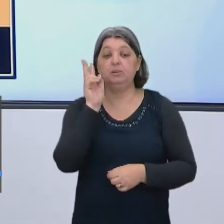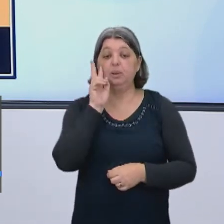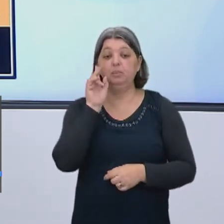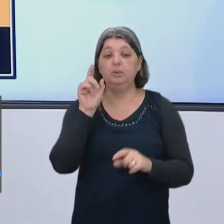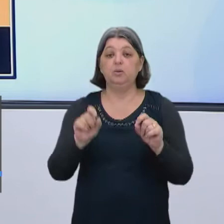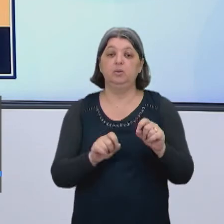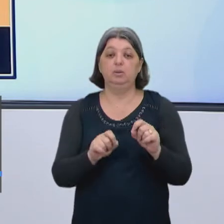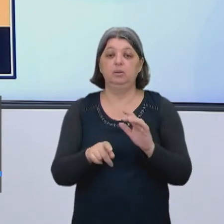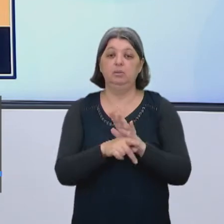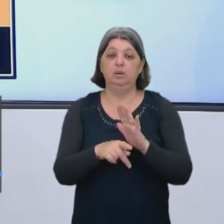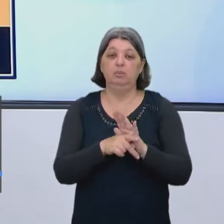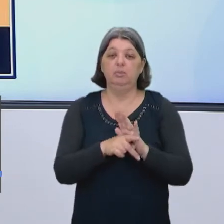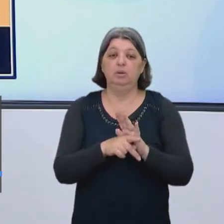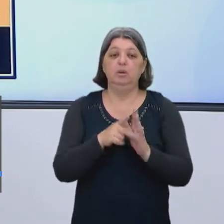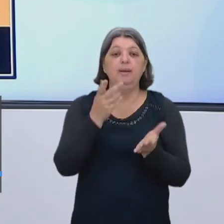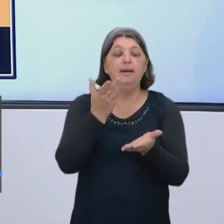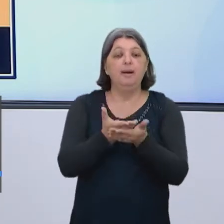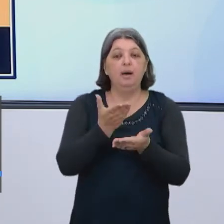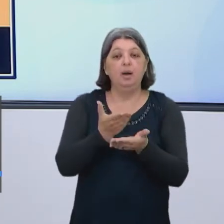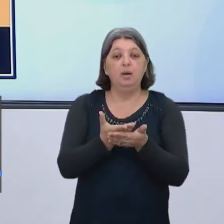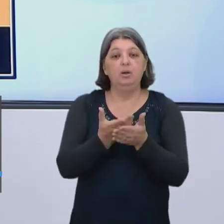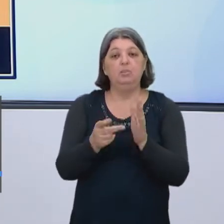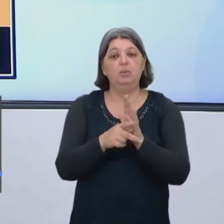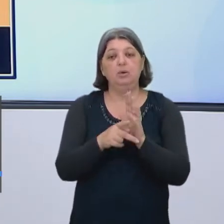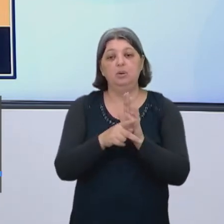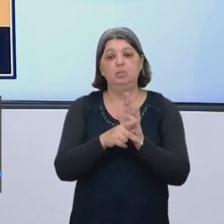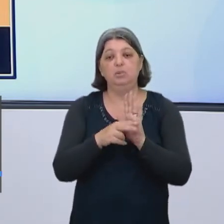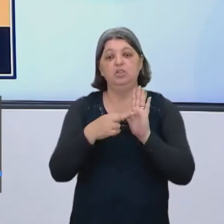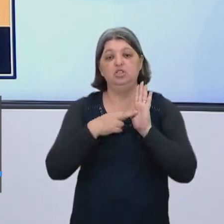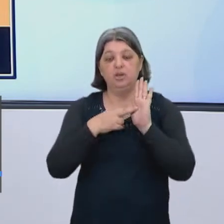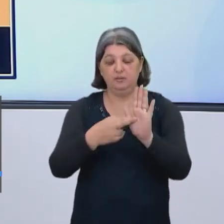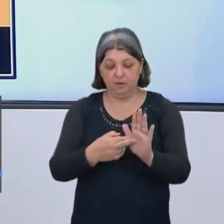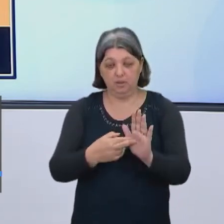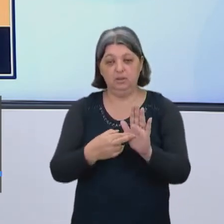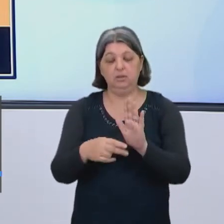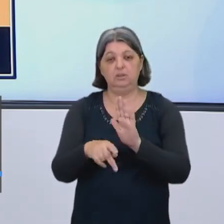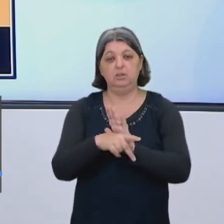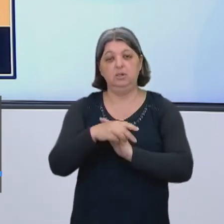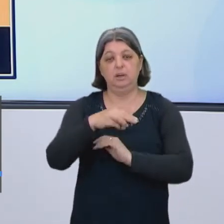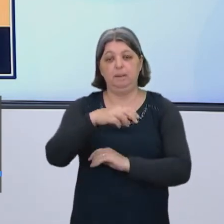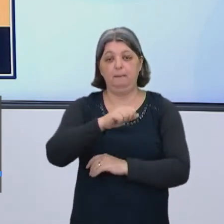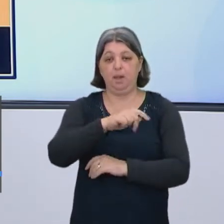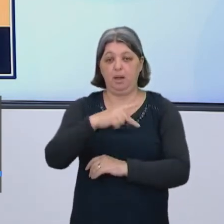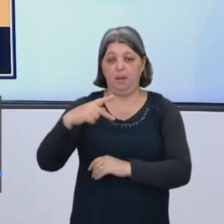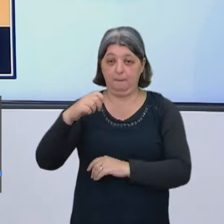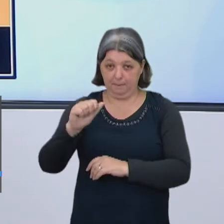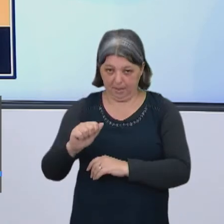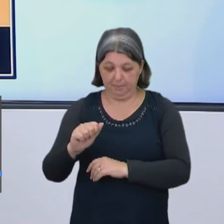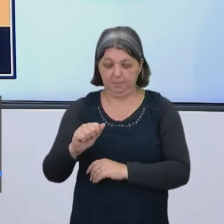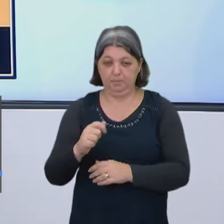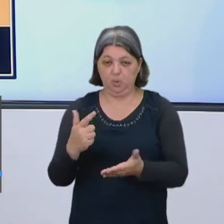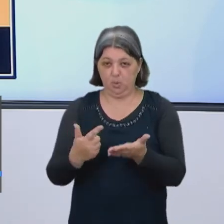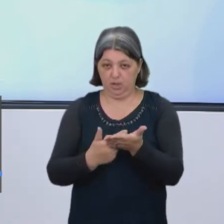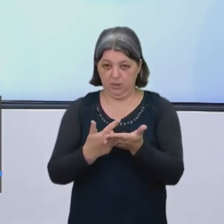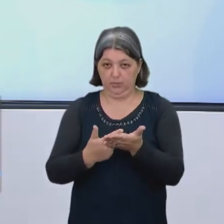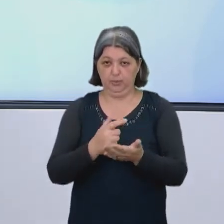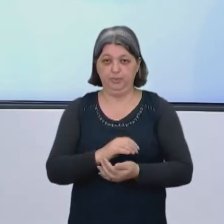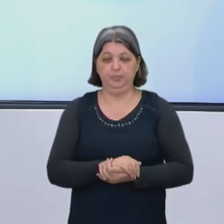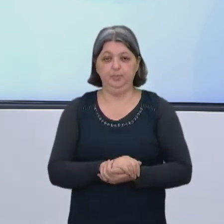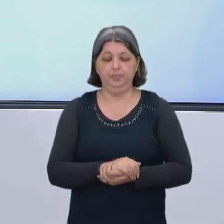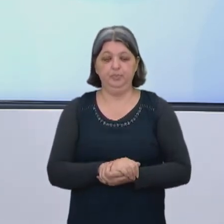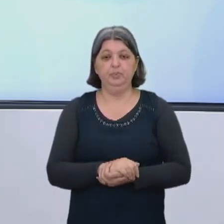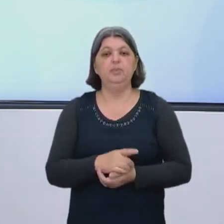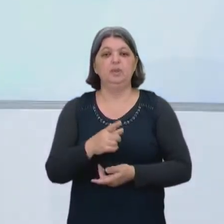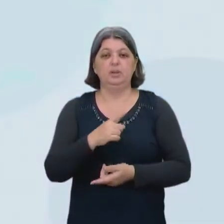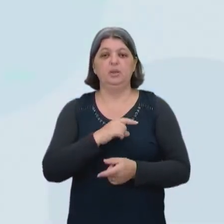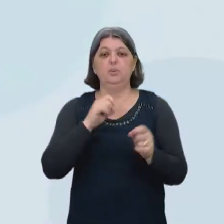são produzidas tendo como referência o mapa, que é o material de apoio aí. Tudo bem? Então, temos ainda, tá,